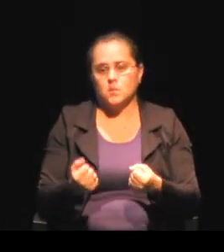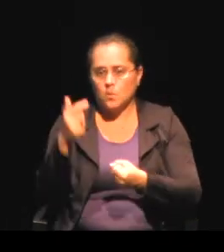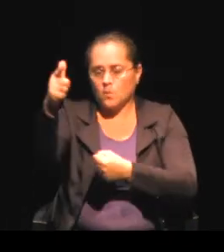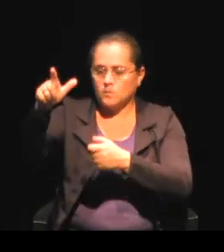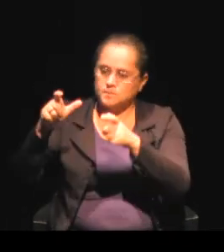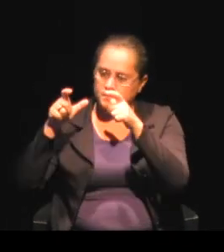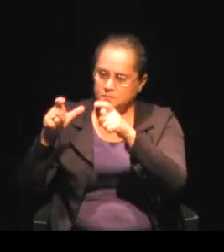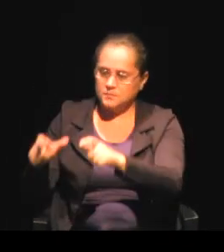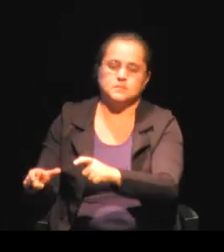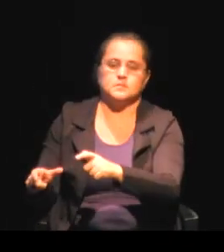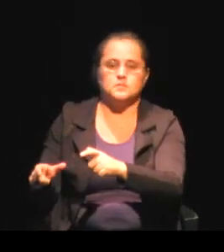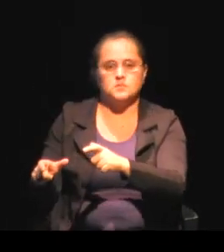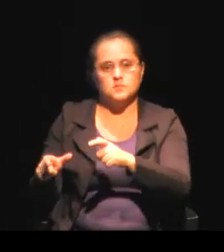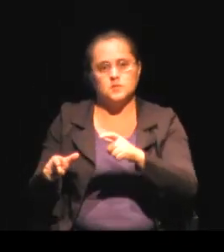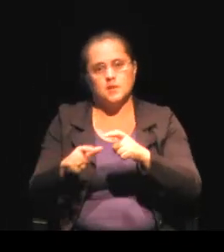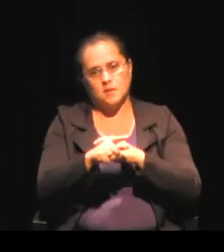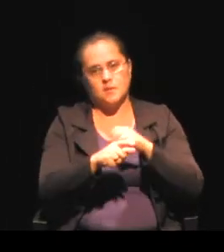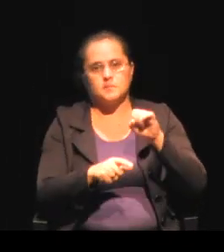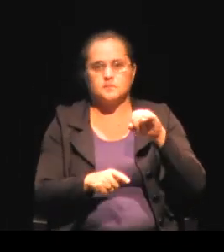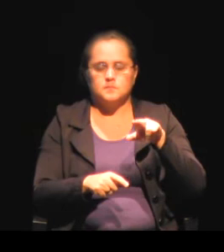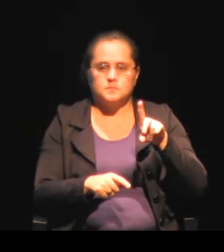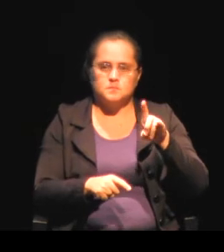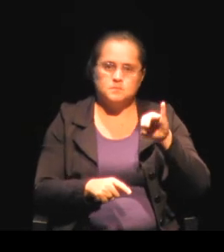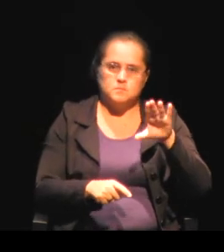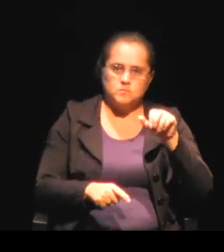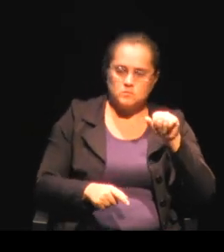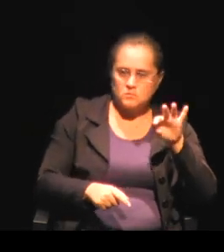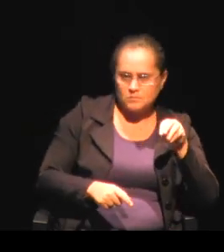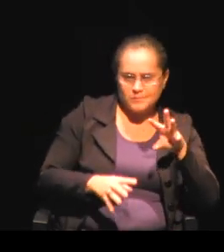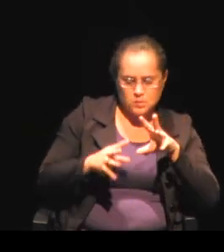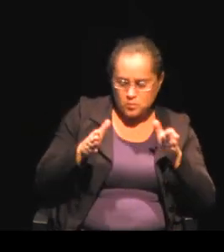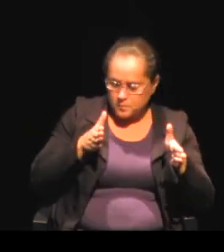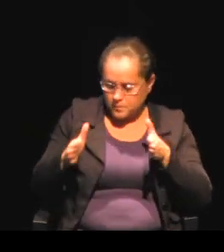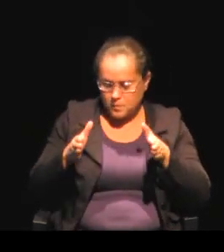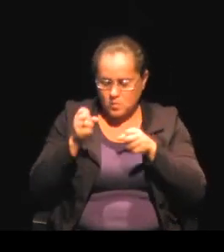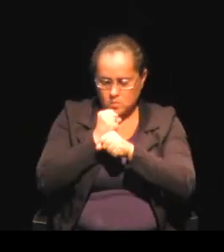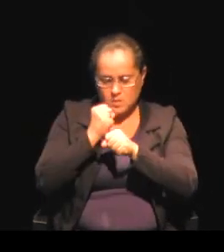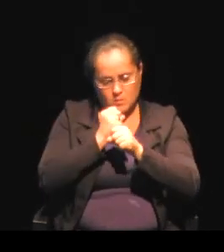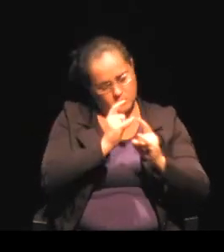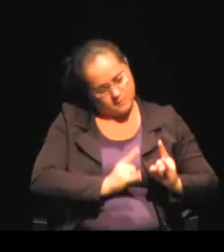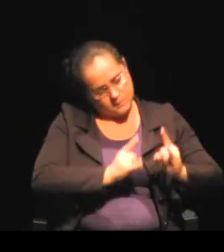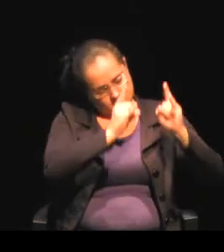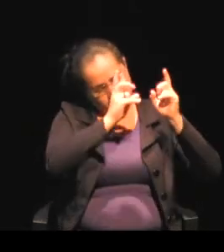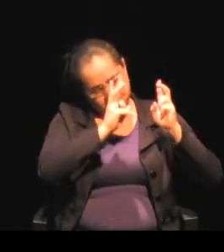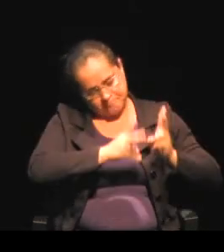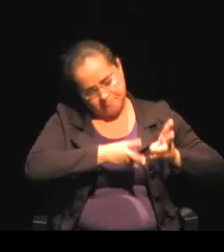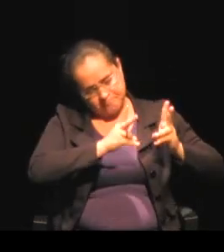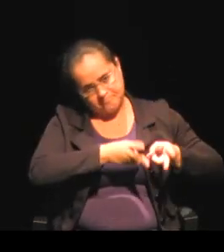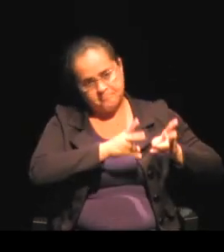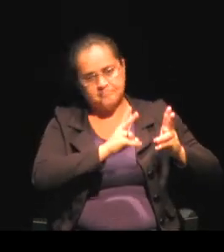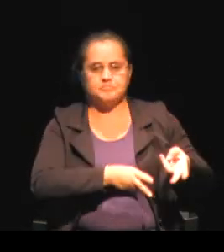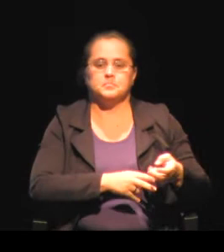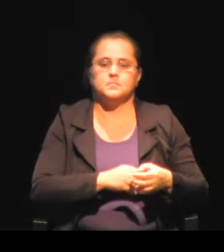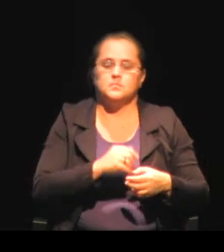e ofereceu um outro lugar para o sindicato. Mas a obra, durante todo o período da obra, esse edifício